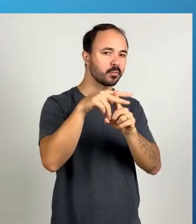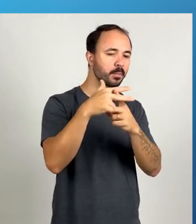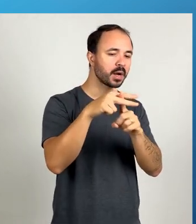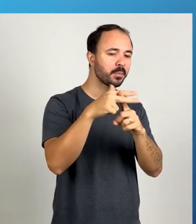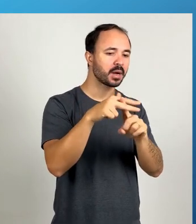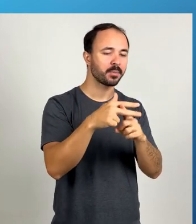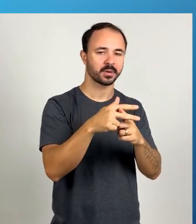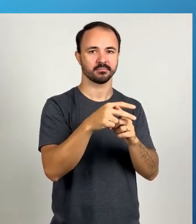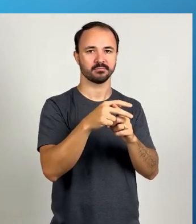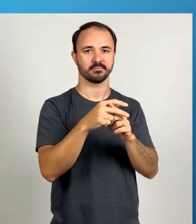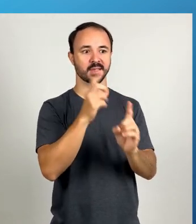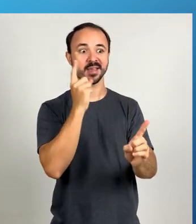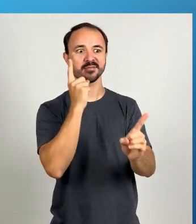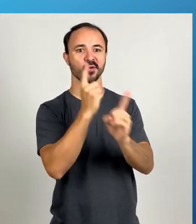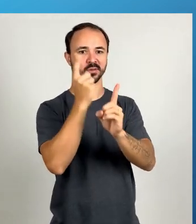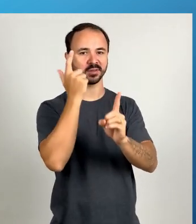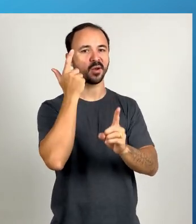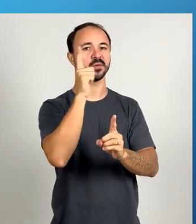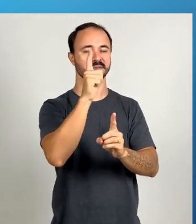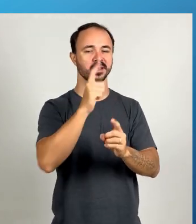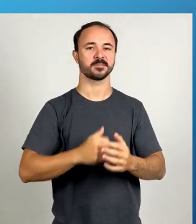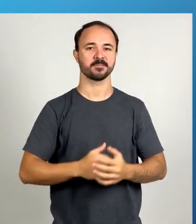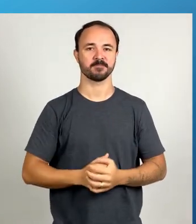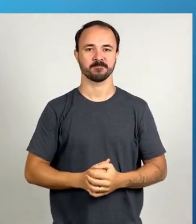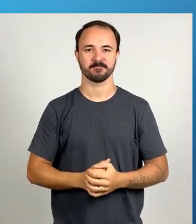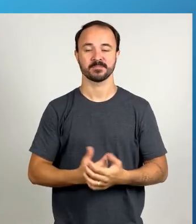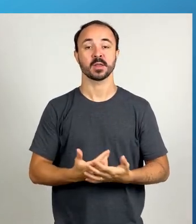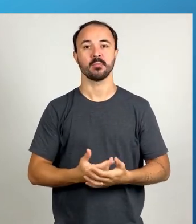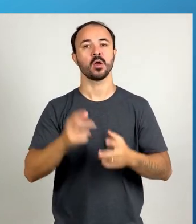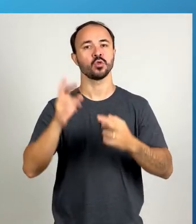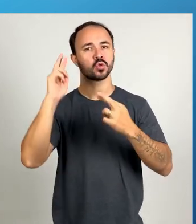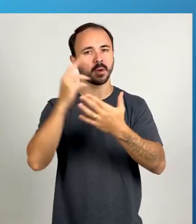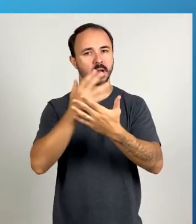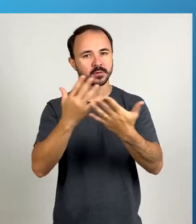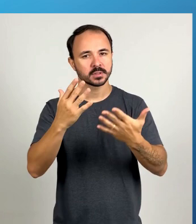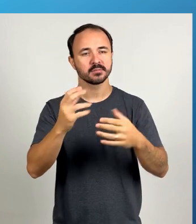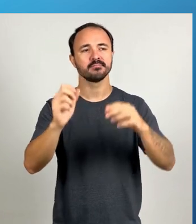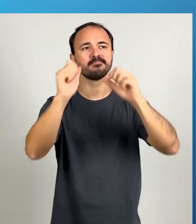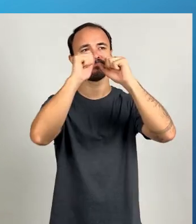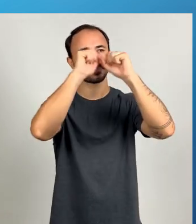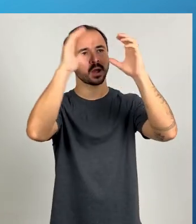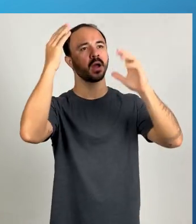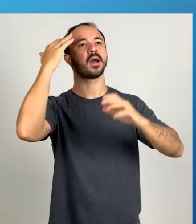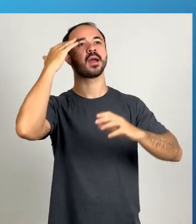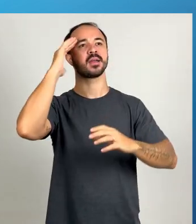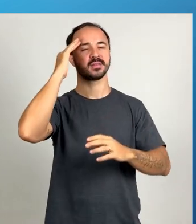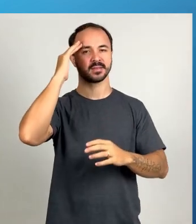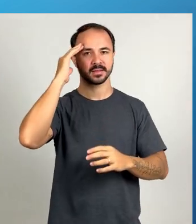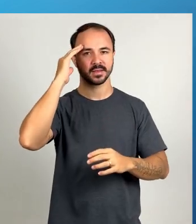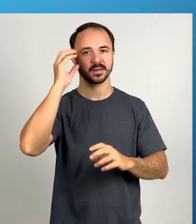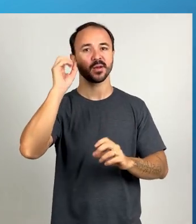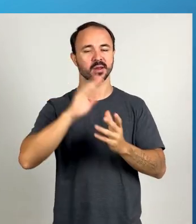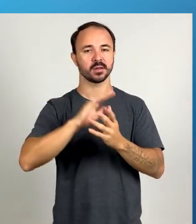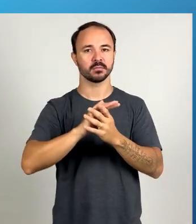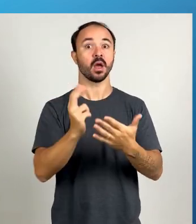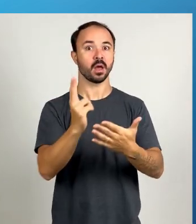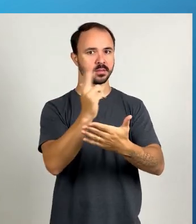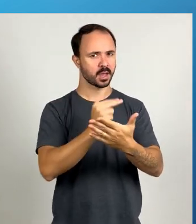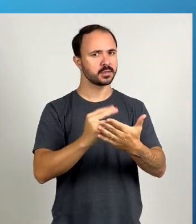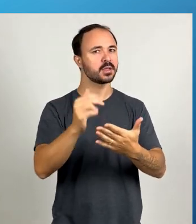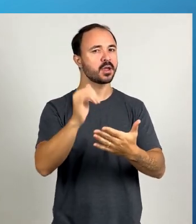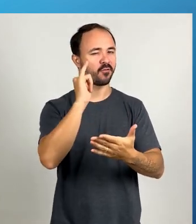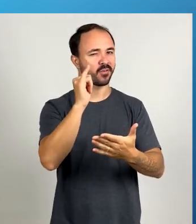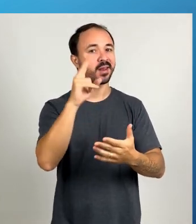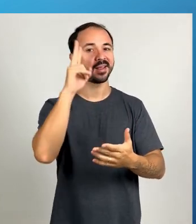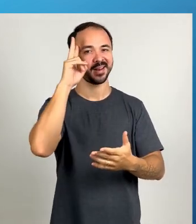por um aplicativo também. Pessoal, espero que você tenha compreendido essa aula. Não esqueça de desenhar a minha Rosa dos